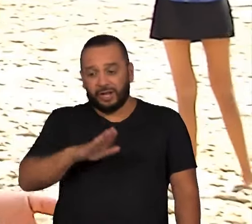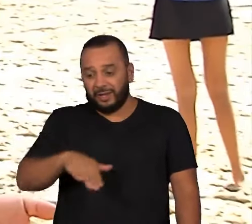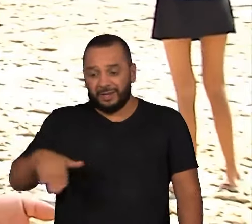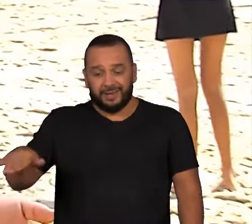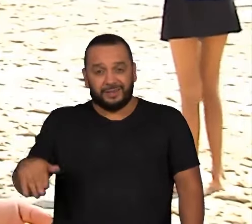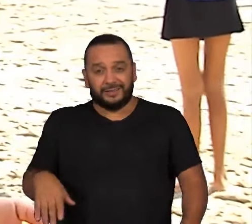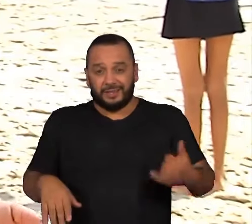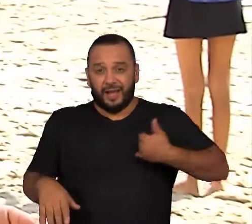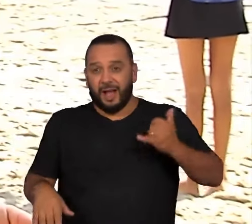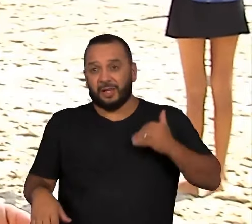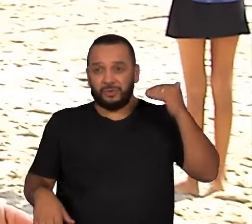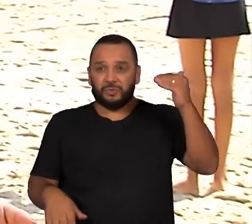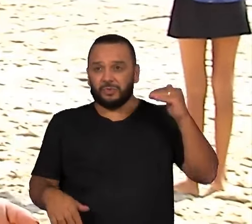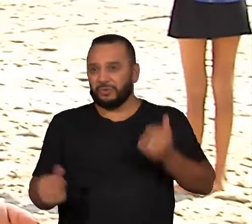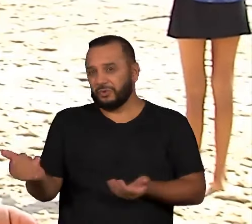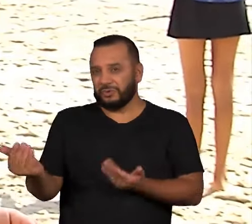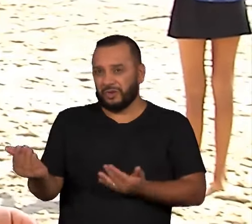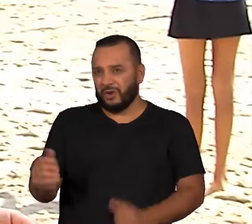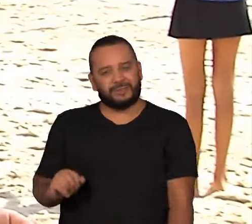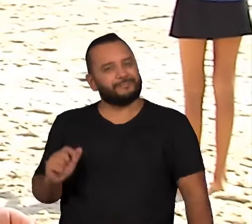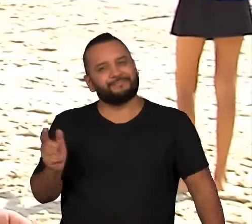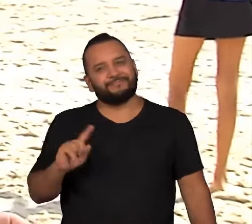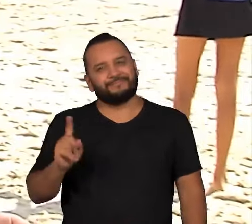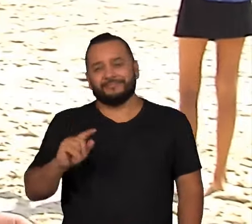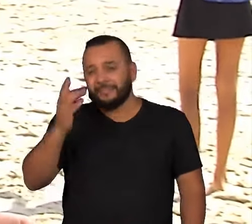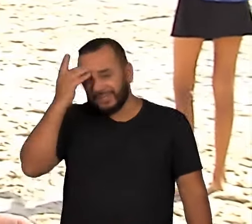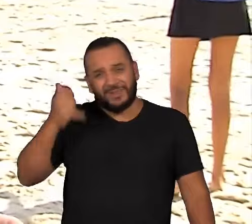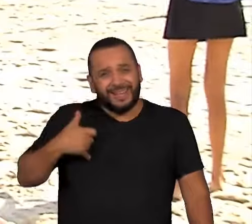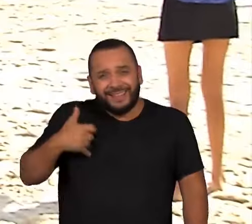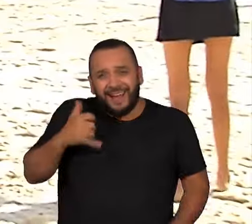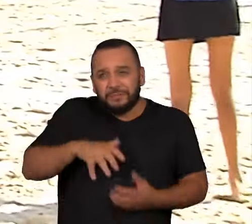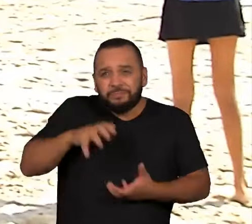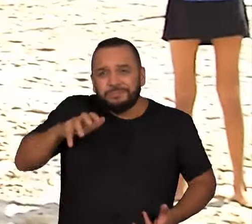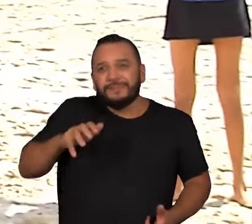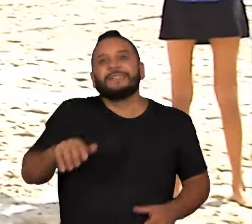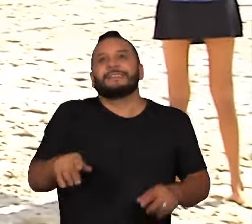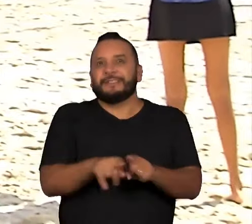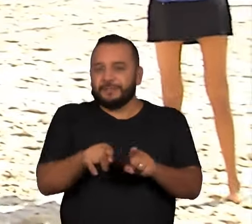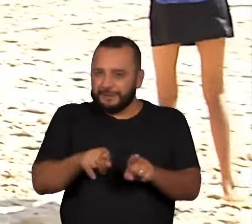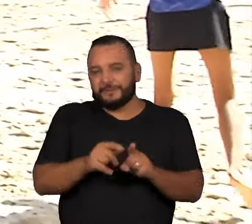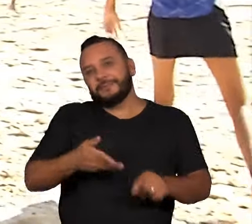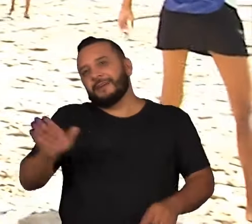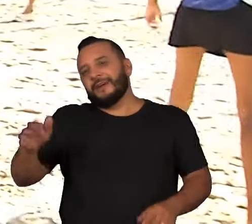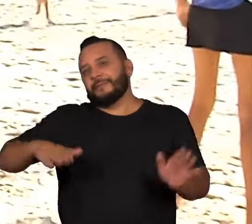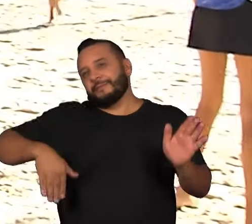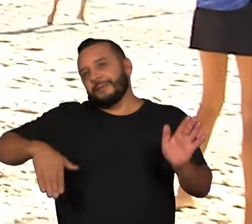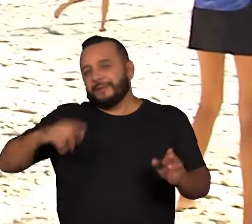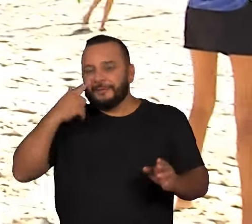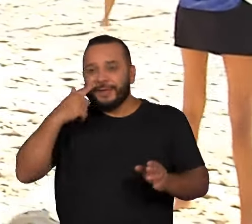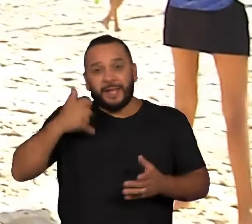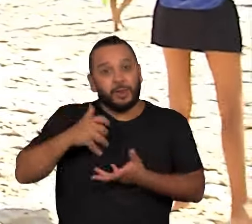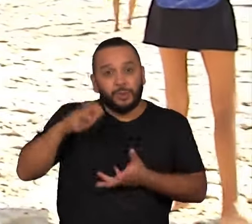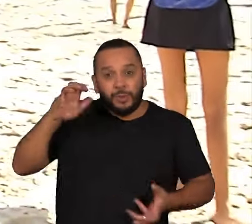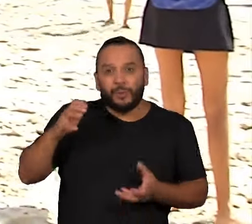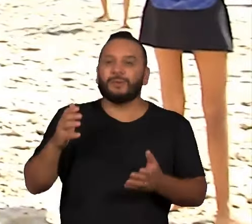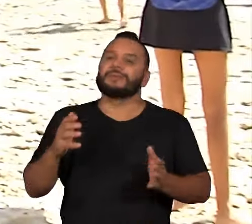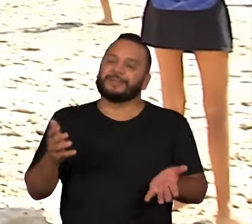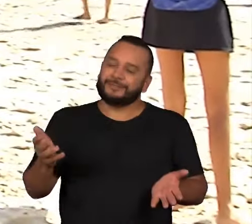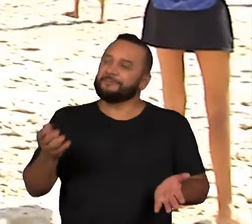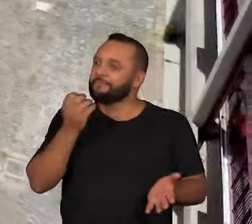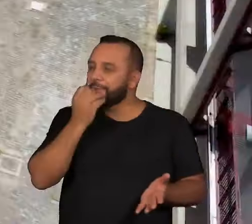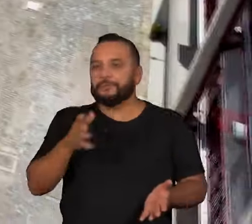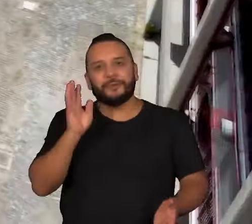adulto, né, jovem. Eu vejo assim, pessoas de idade jogando. A gente vai na praia, a gente vê idosos jogando. Então assim, isso é